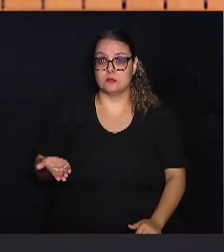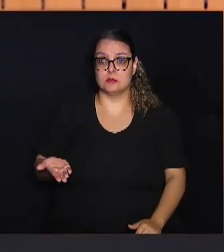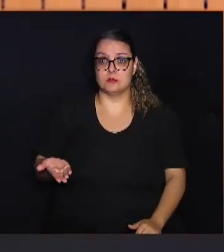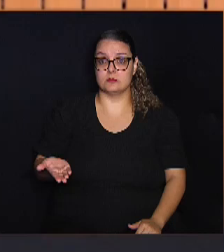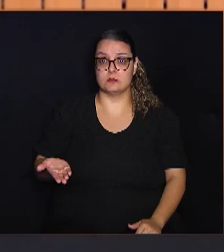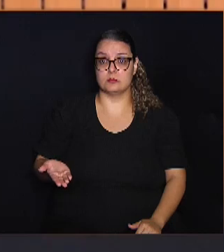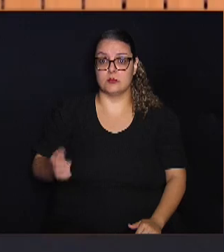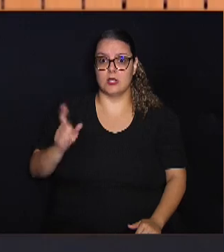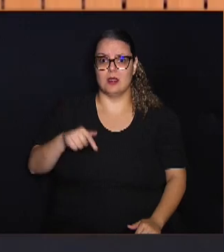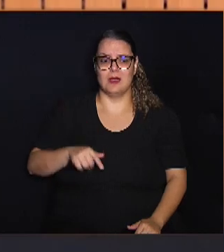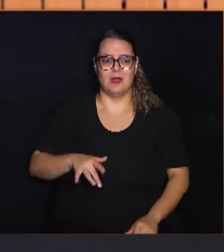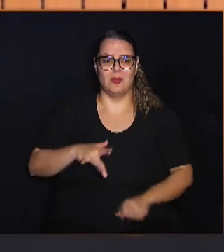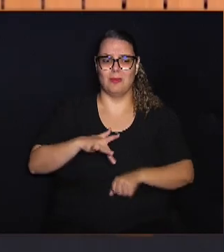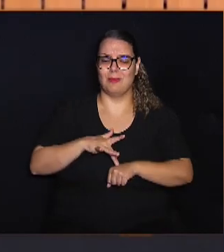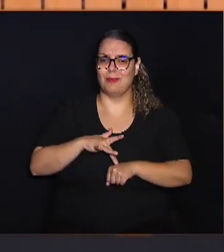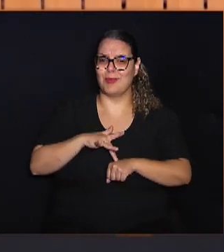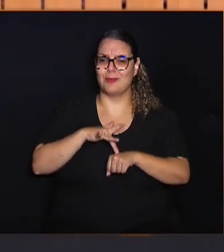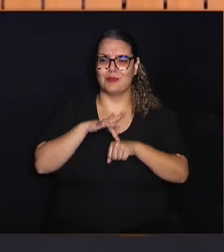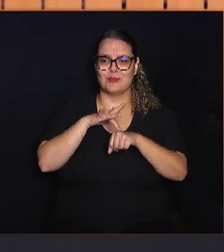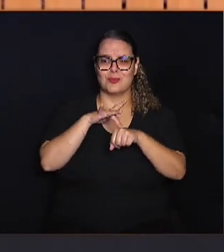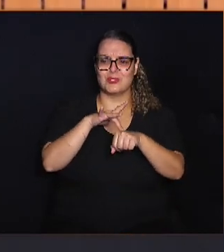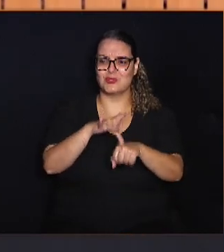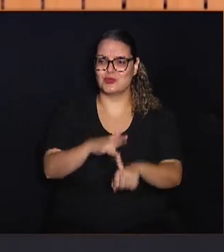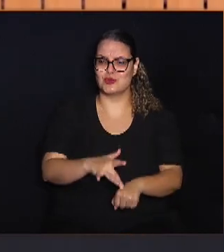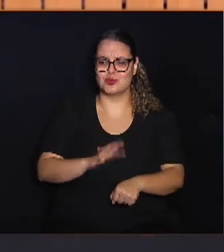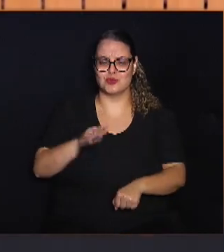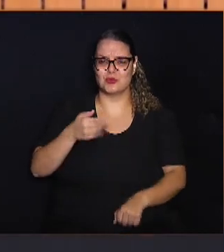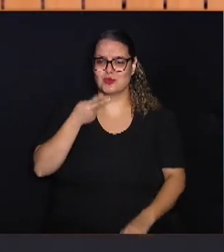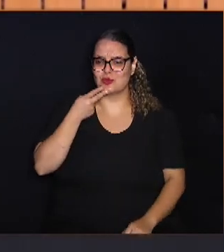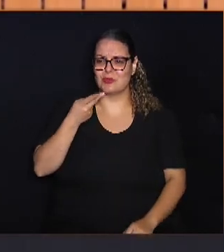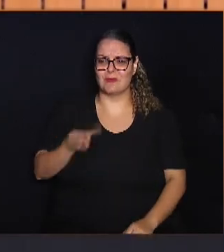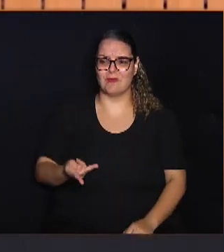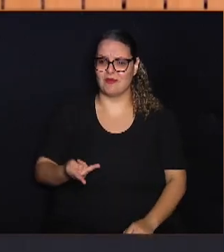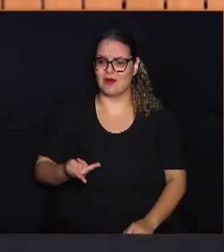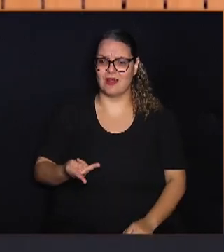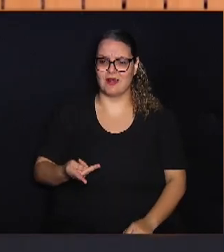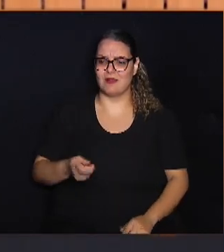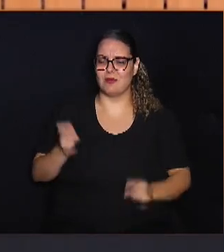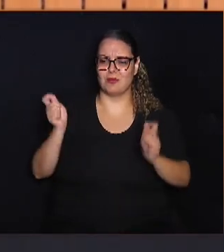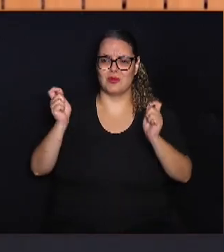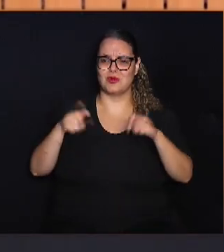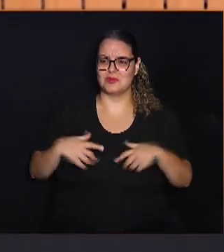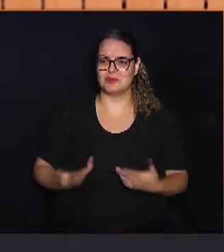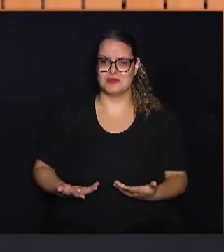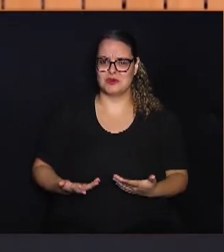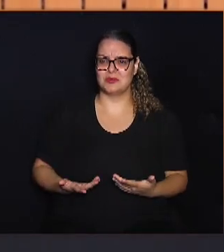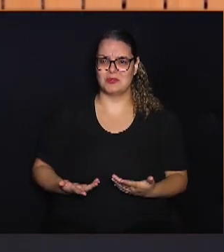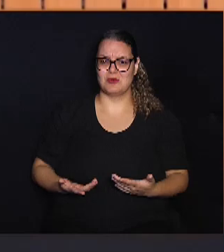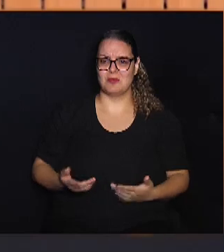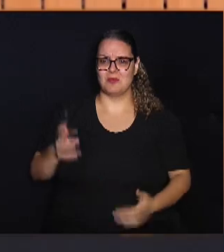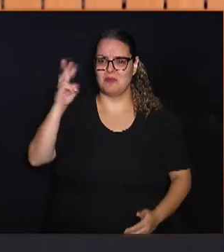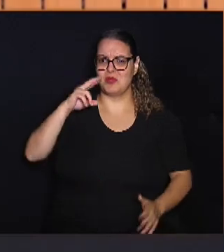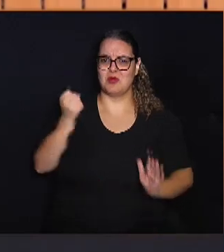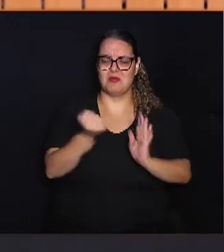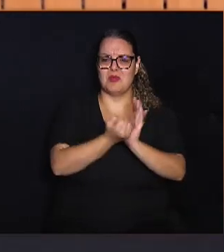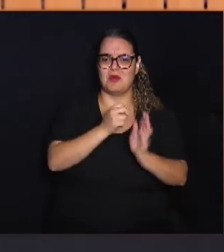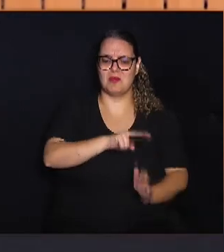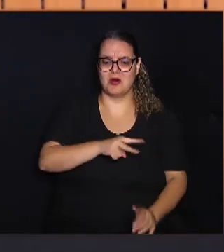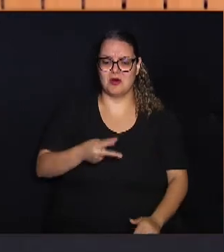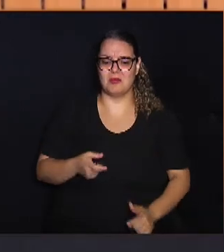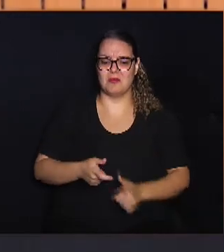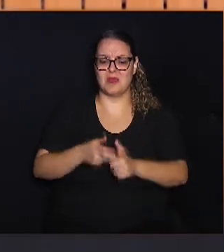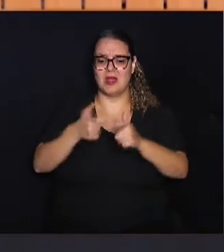É um absurdo quando se coloca a possibilidade de transferir o patrimônio público, que deveria ser muito